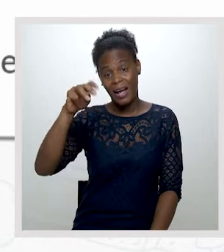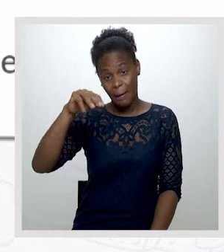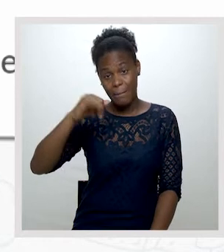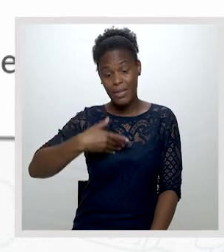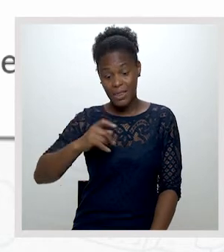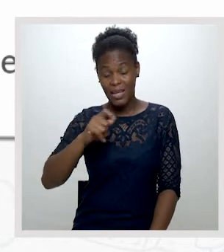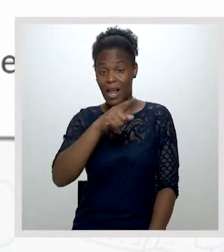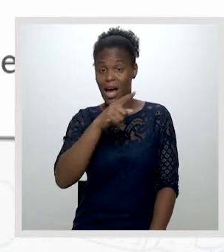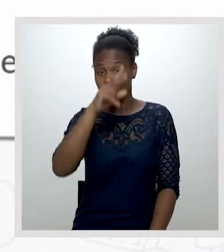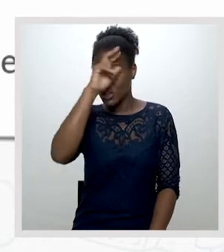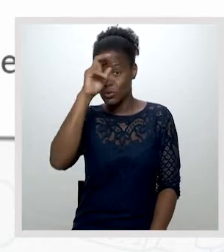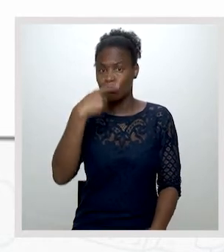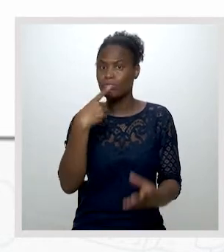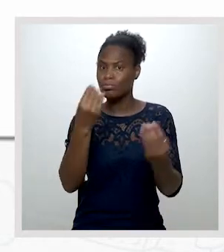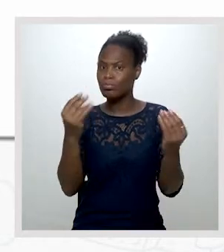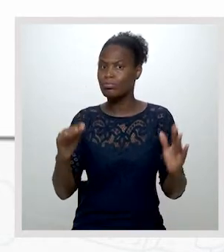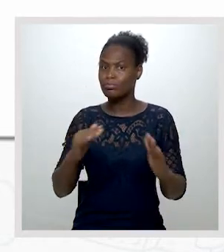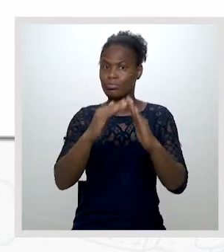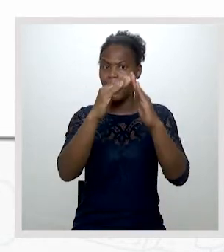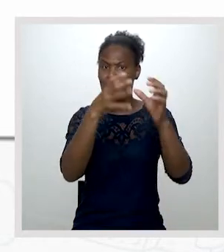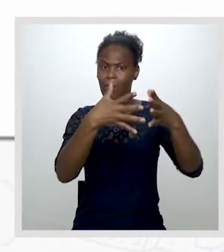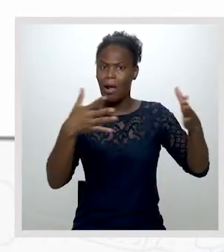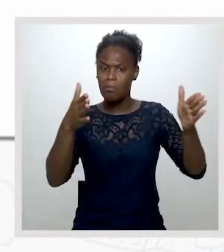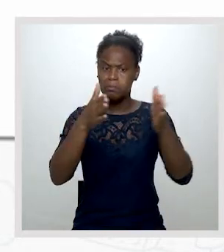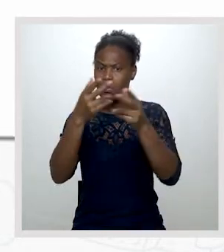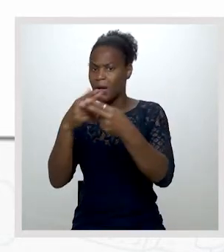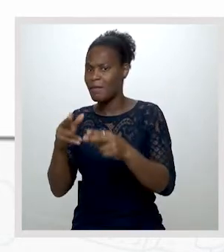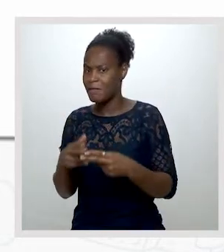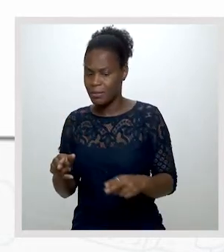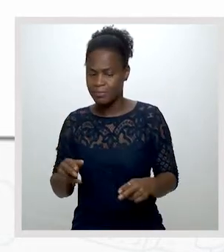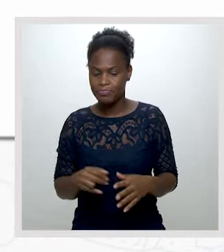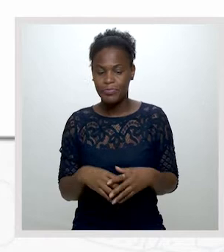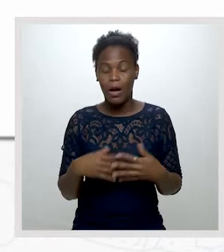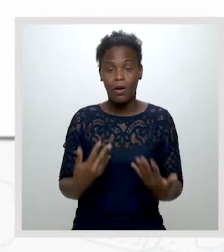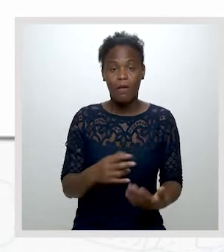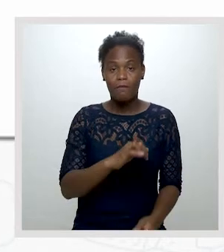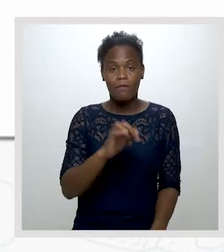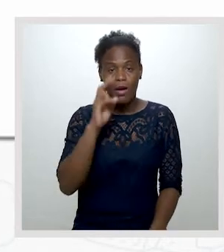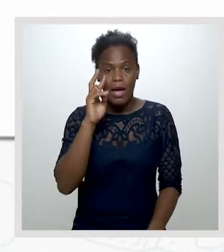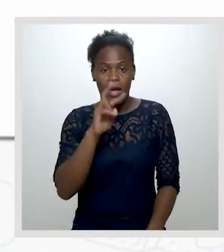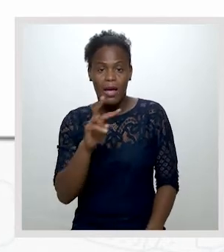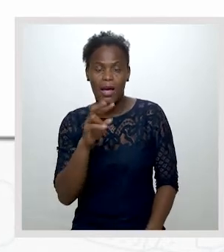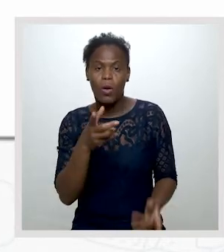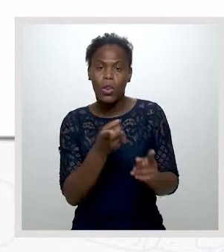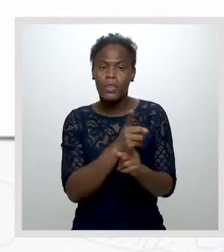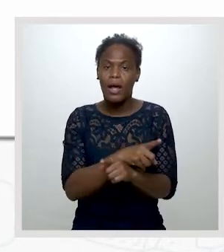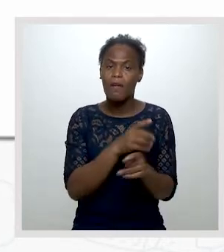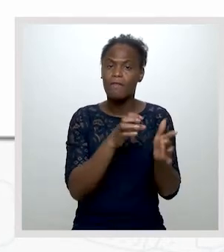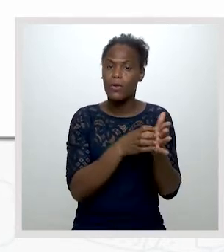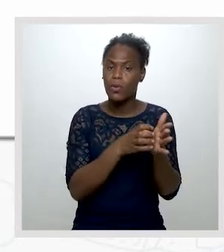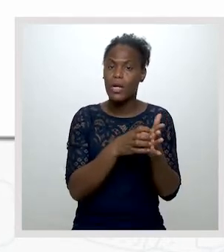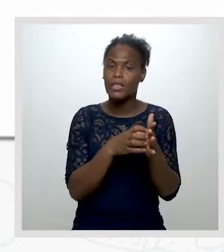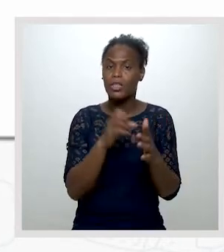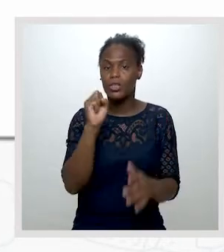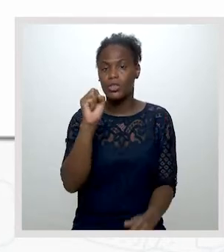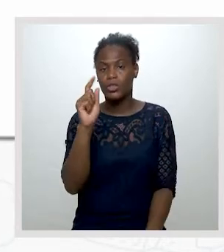tamanhos diferentes. Então vamos ver. Ao contrário das figuras geométricas que nós